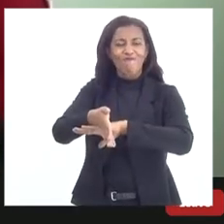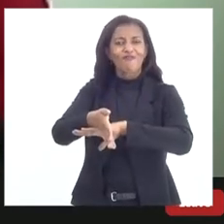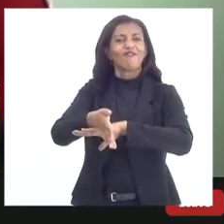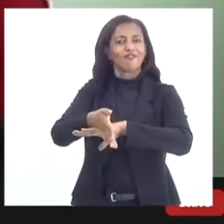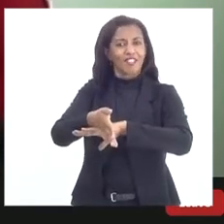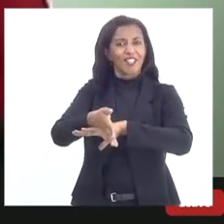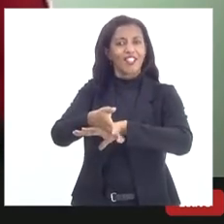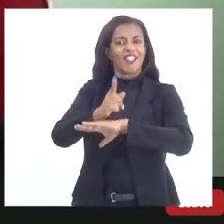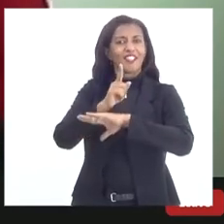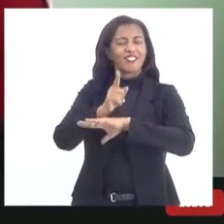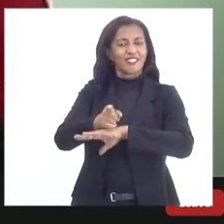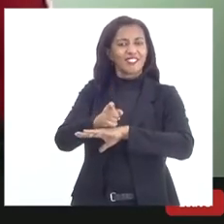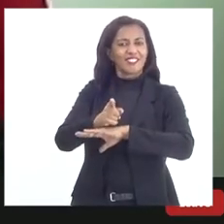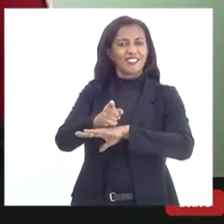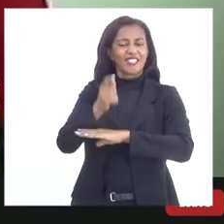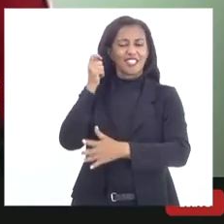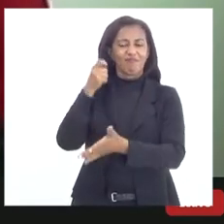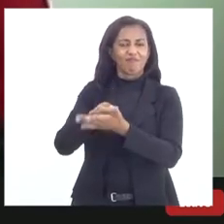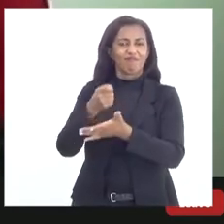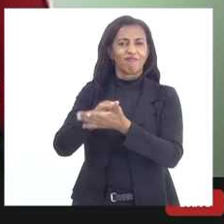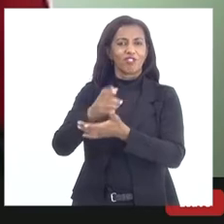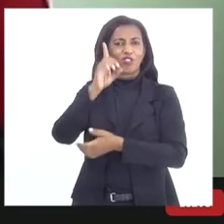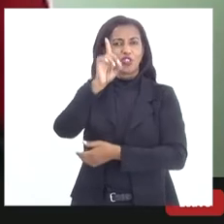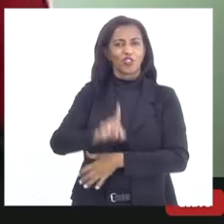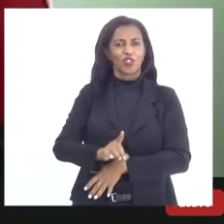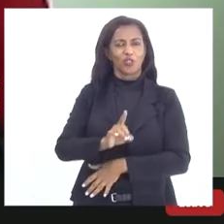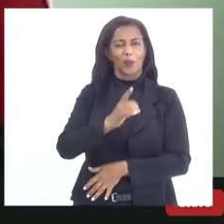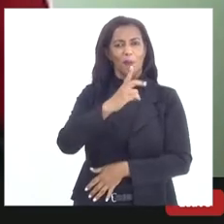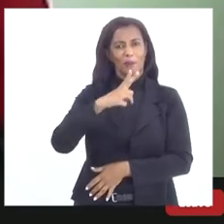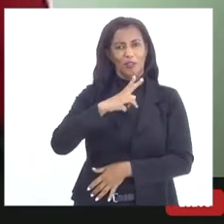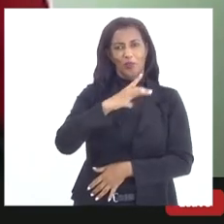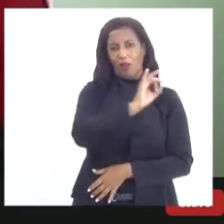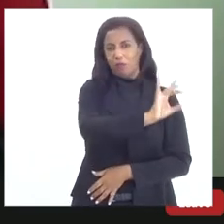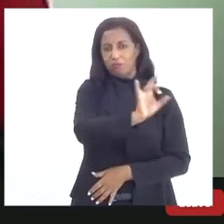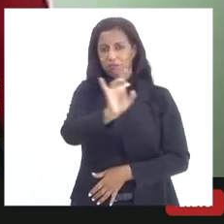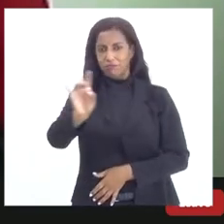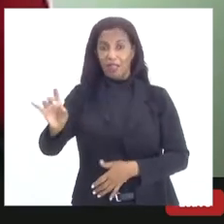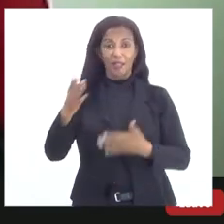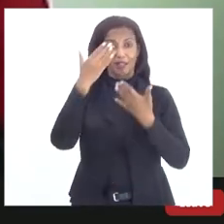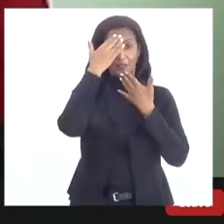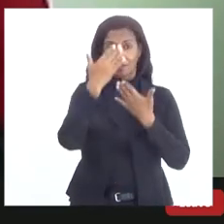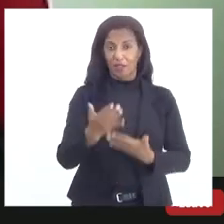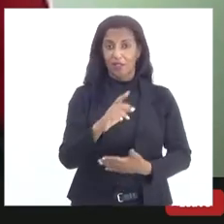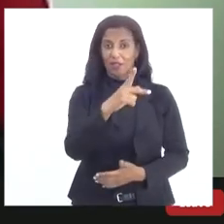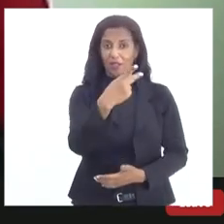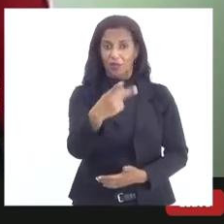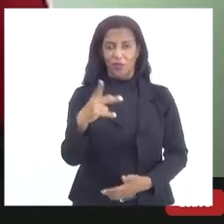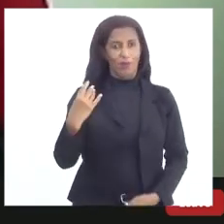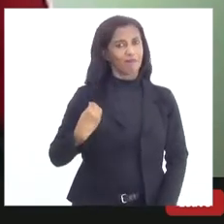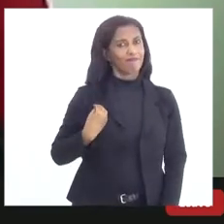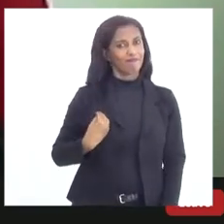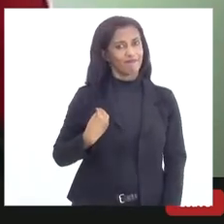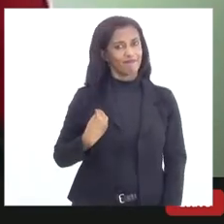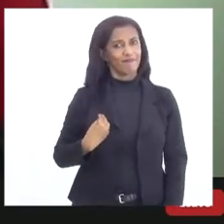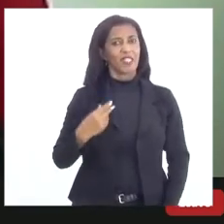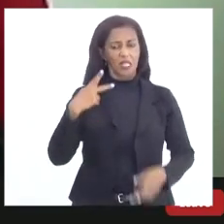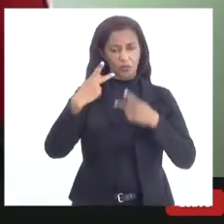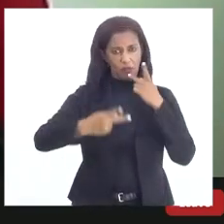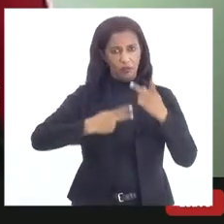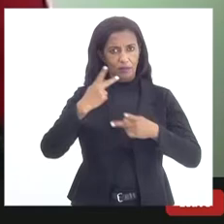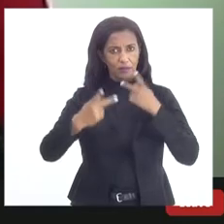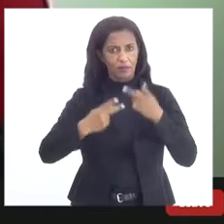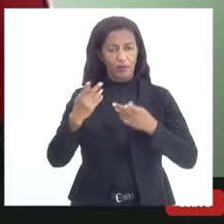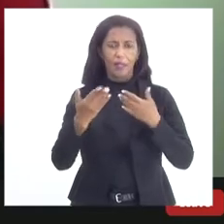da violação de direitos e garantias individuais. Então, agradecendo aí a sua presença e a sua fala